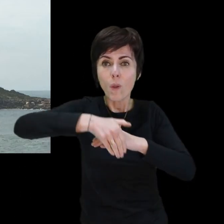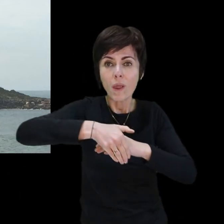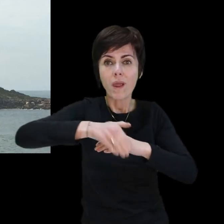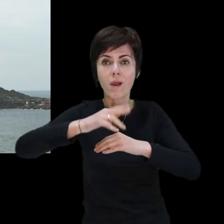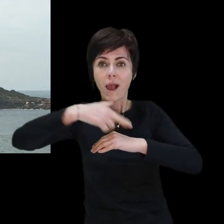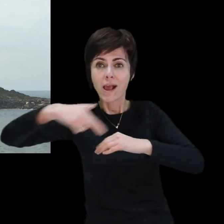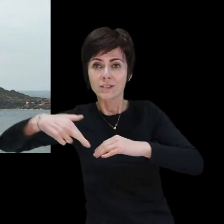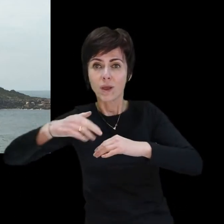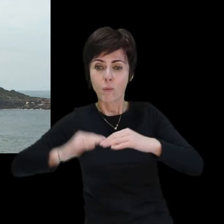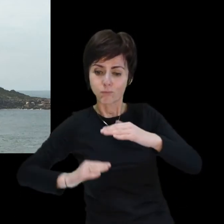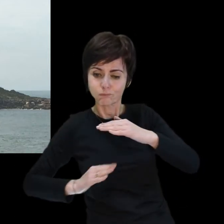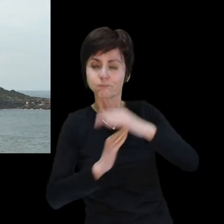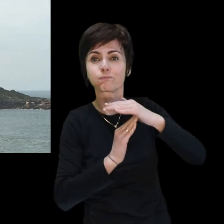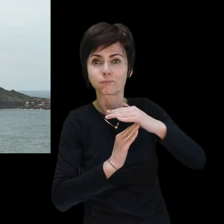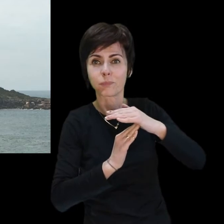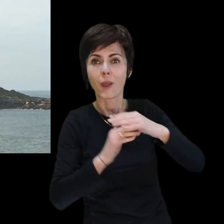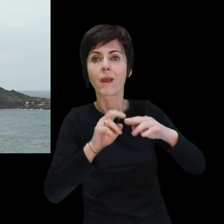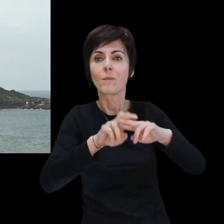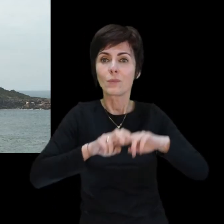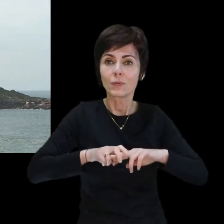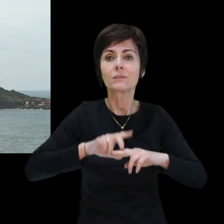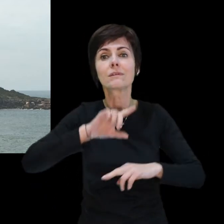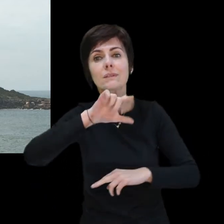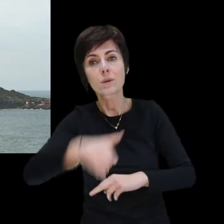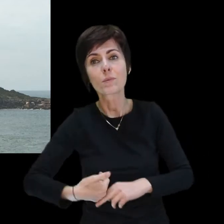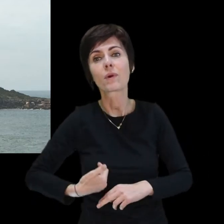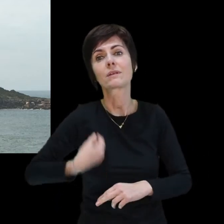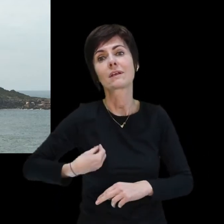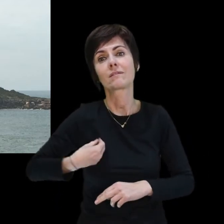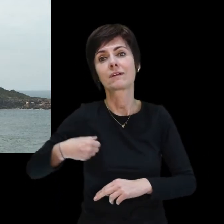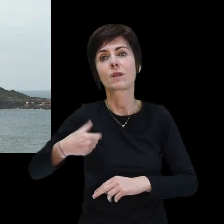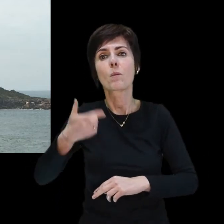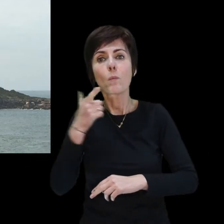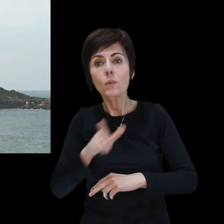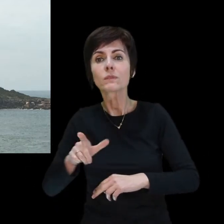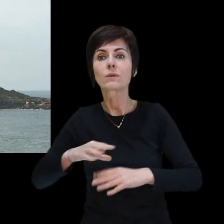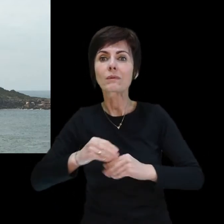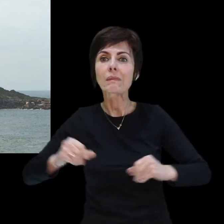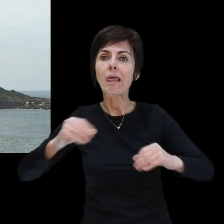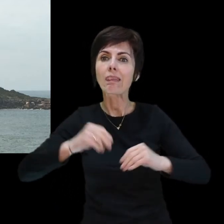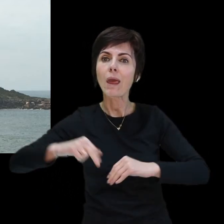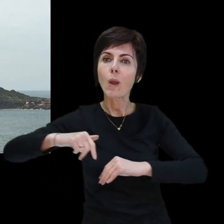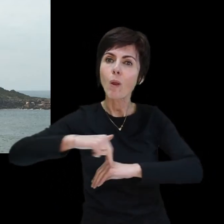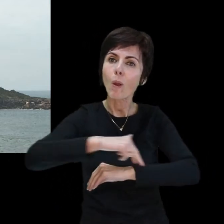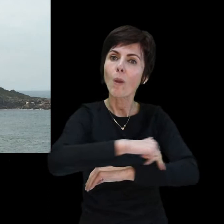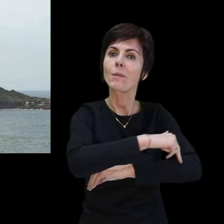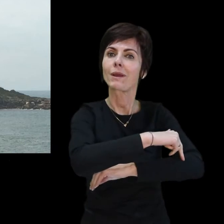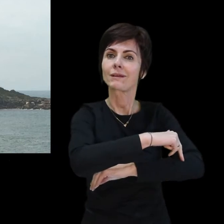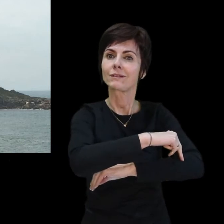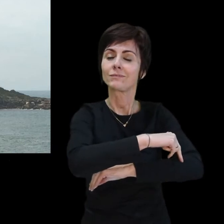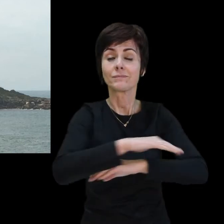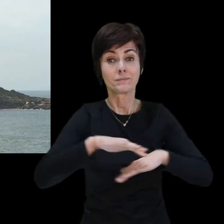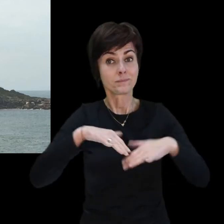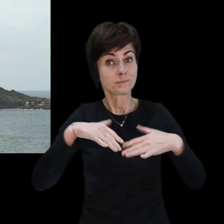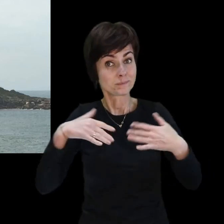também filtra a radiação UV. E aí, depois que a camada de ozônio se formou, a vida pôde caminhar na direção dos continentes